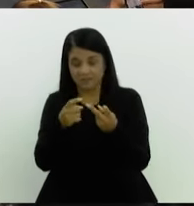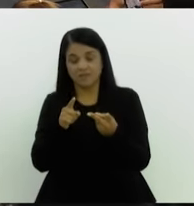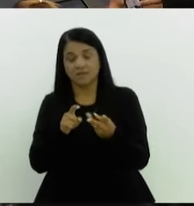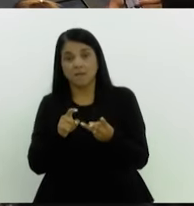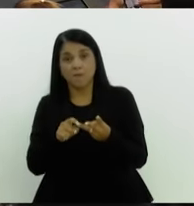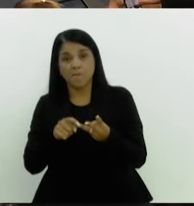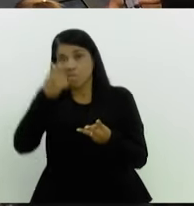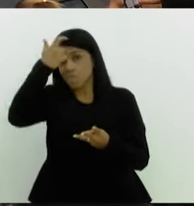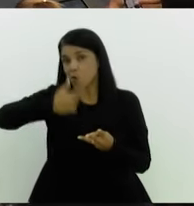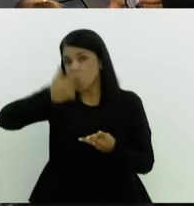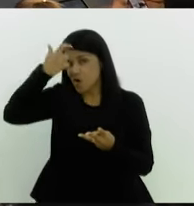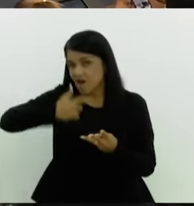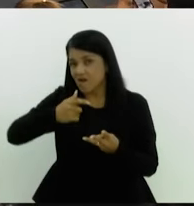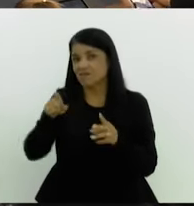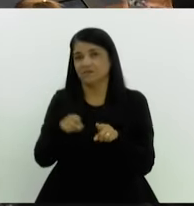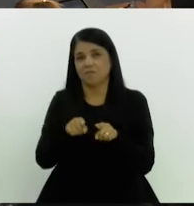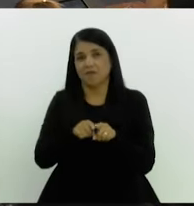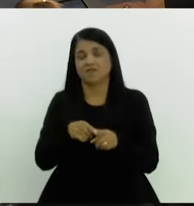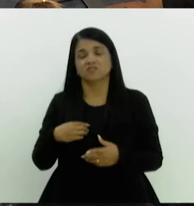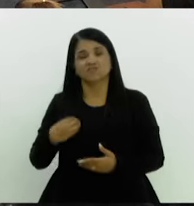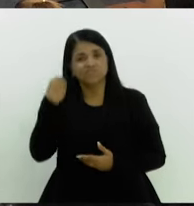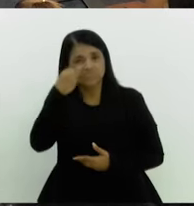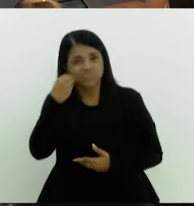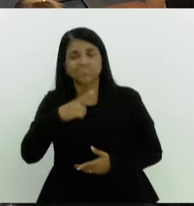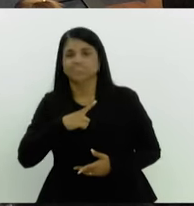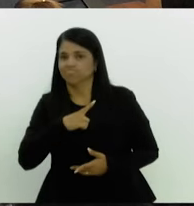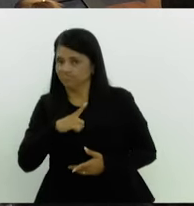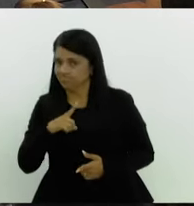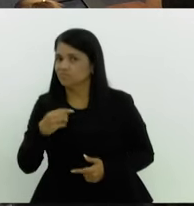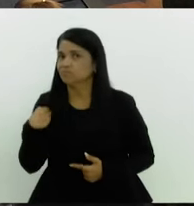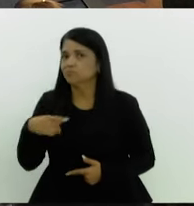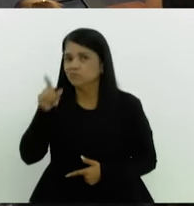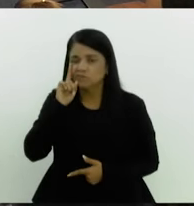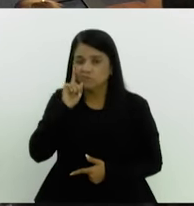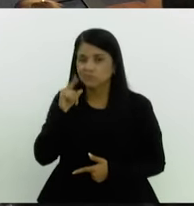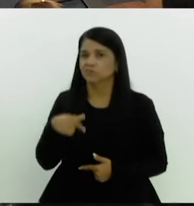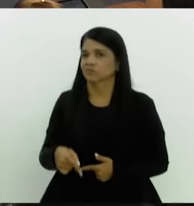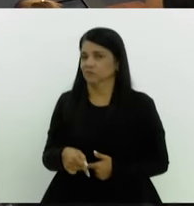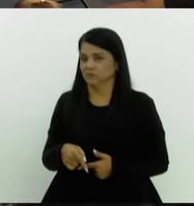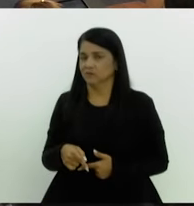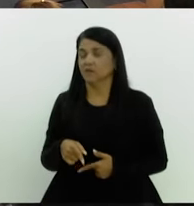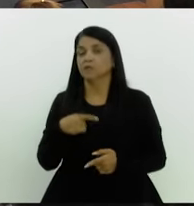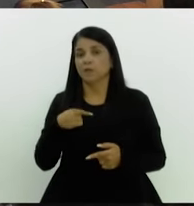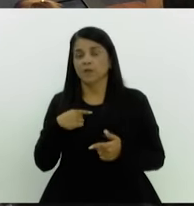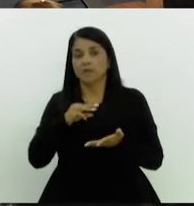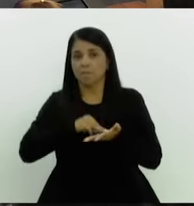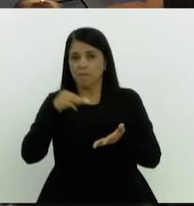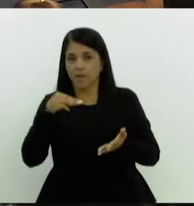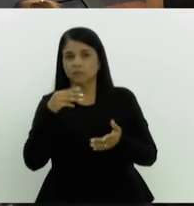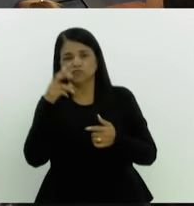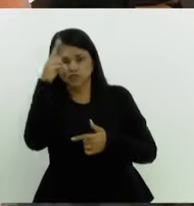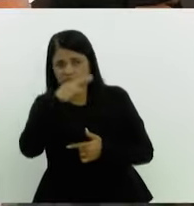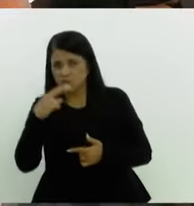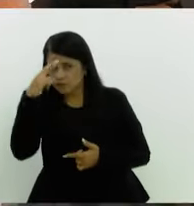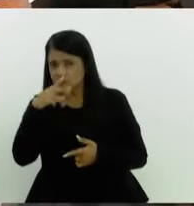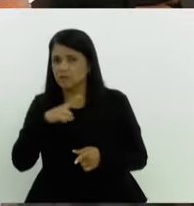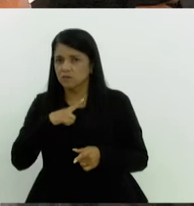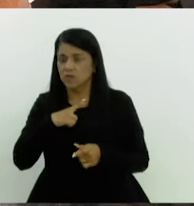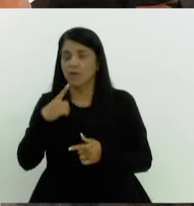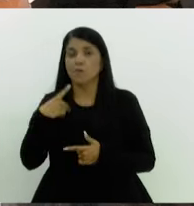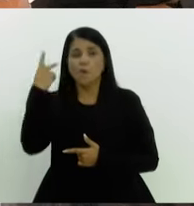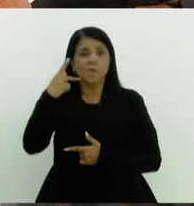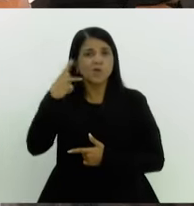dias o que eu acho importante é que agora tem a gente tem métodos de fiscalização e uma procuradoria ela é muito relevante